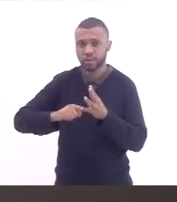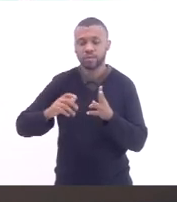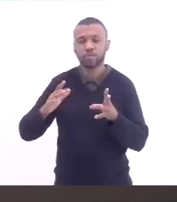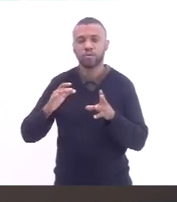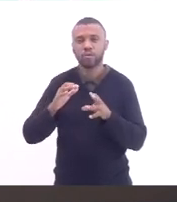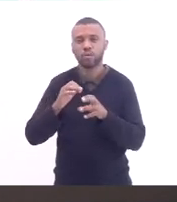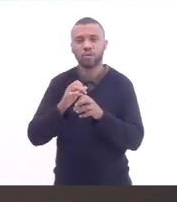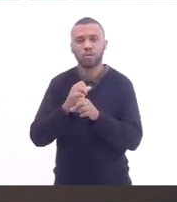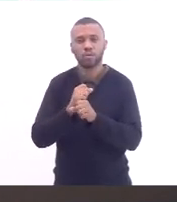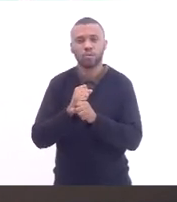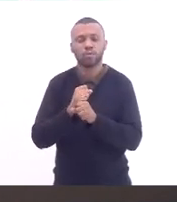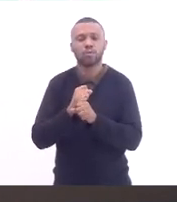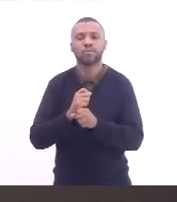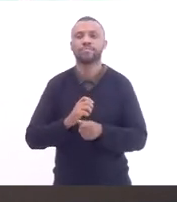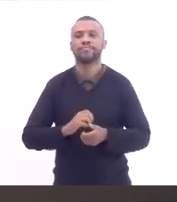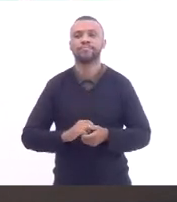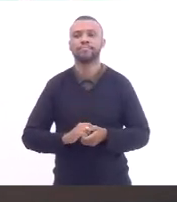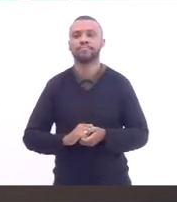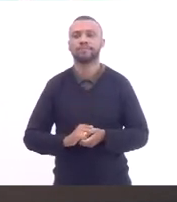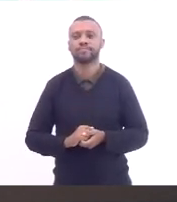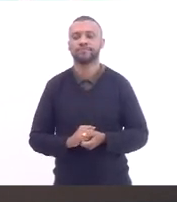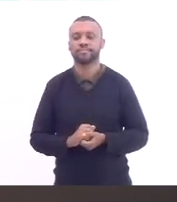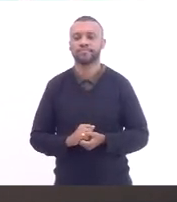de serviço da